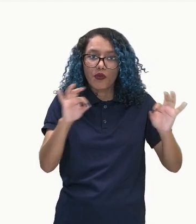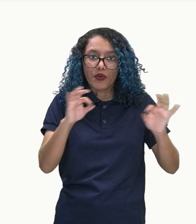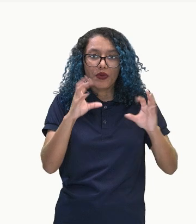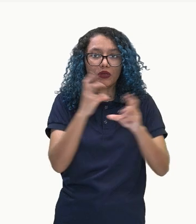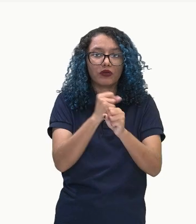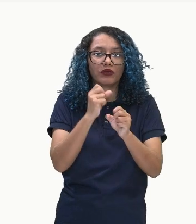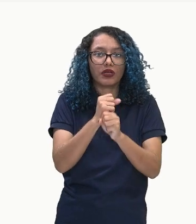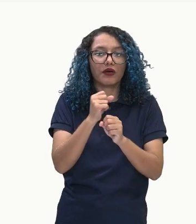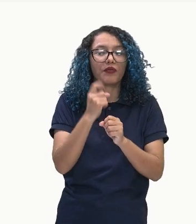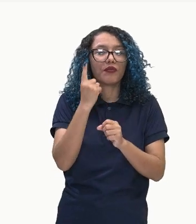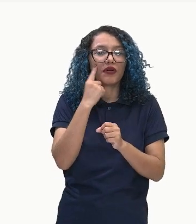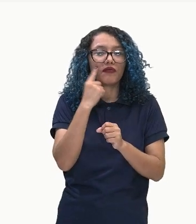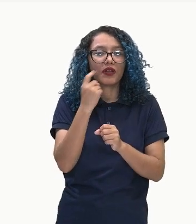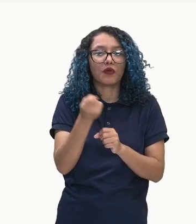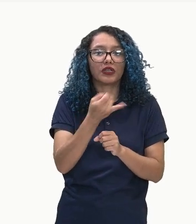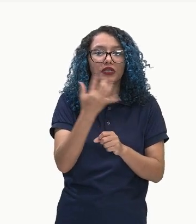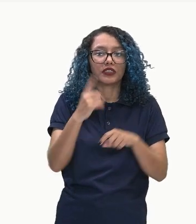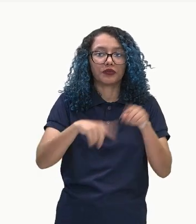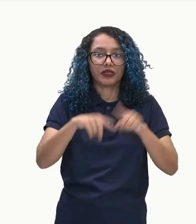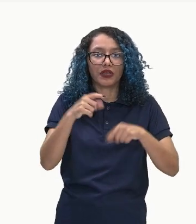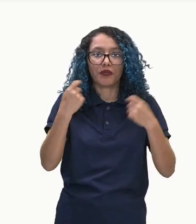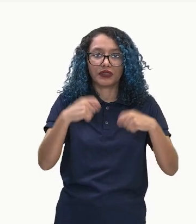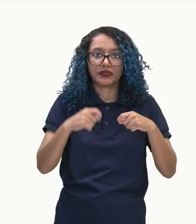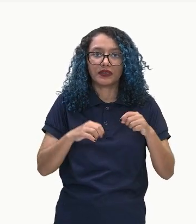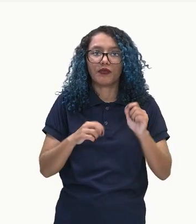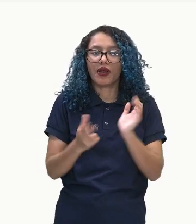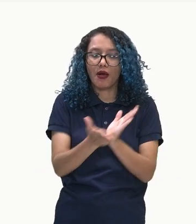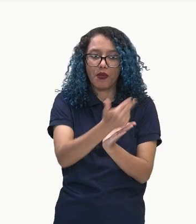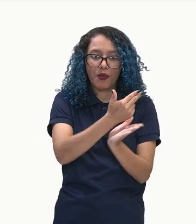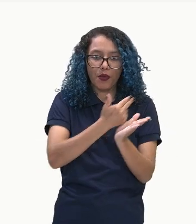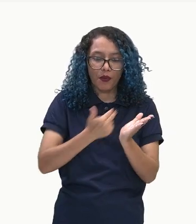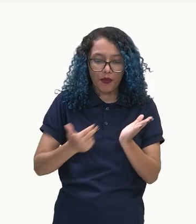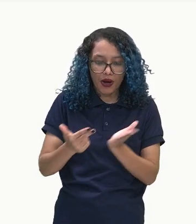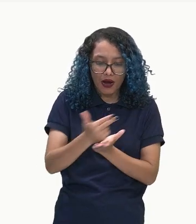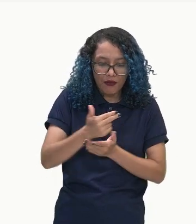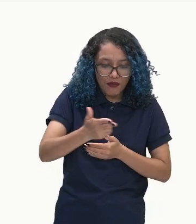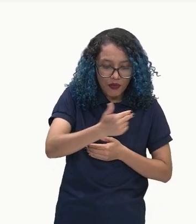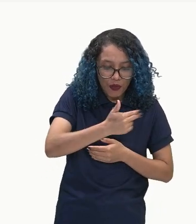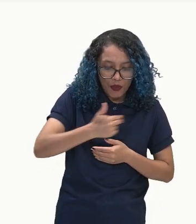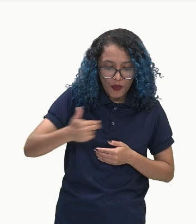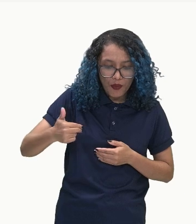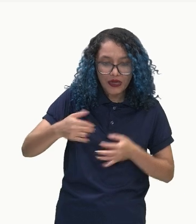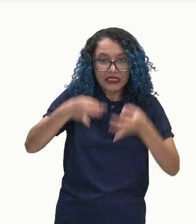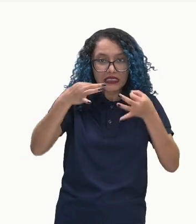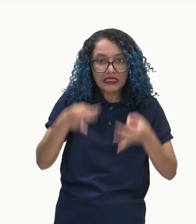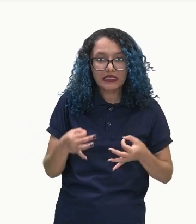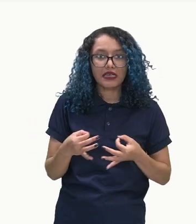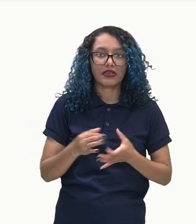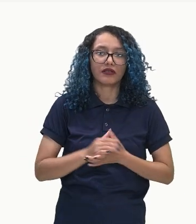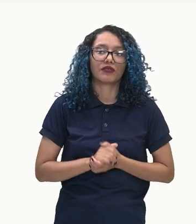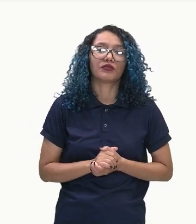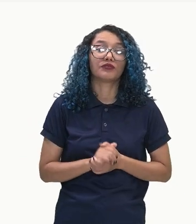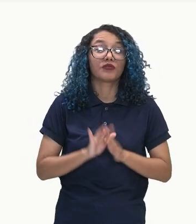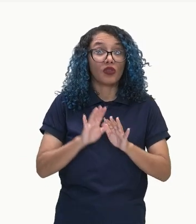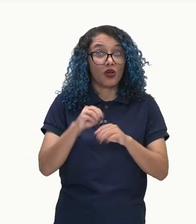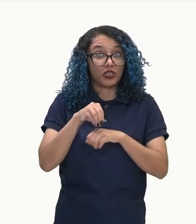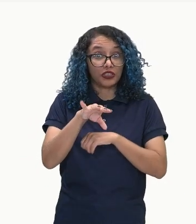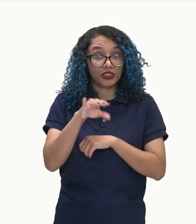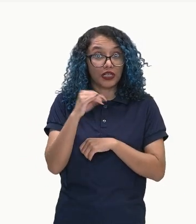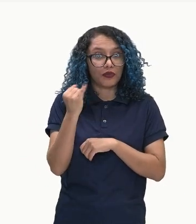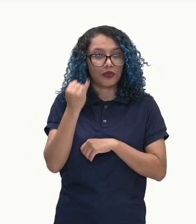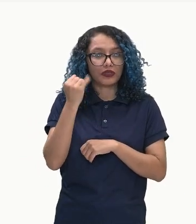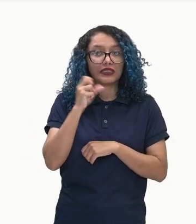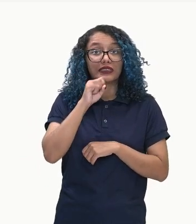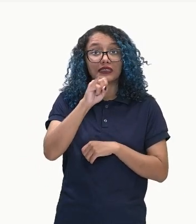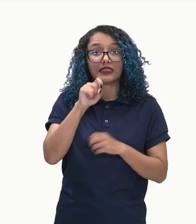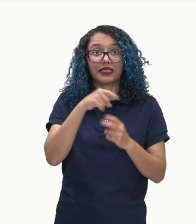necessário para fazer a marcação no chão. Olha a dica importante, ó. Você sabe que quando a questão não fala nada sobre o π, a gente deve